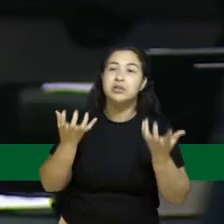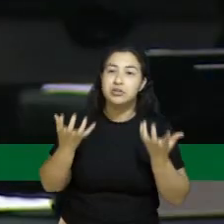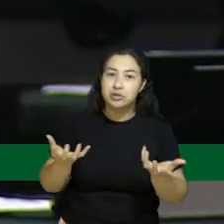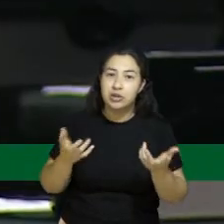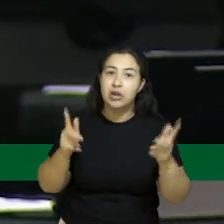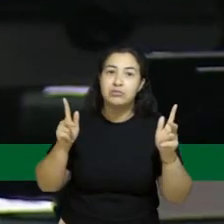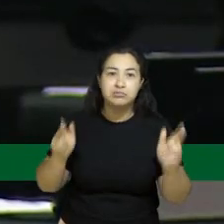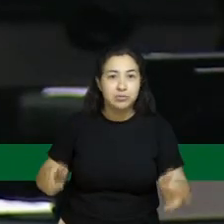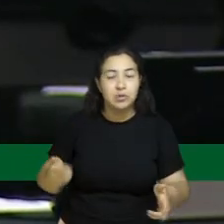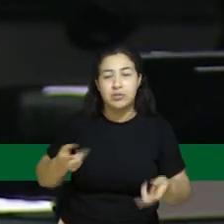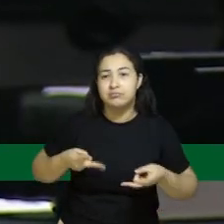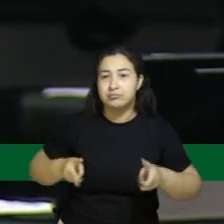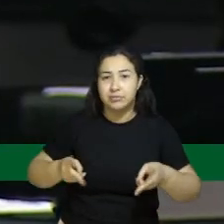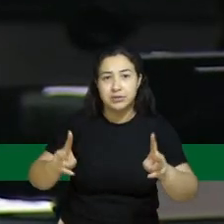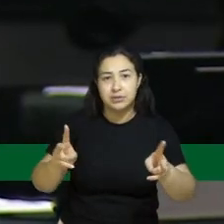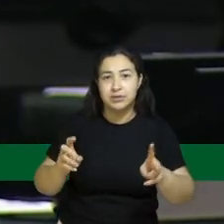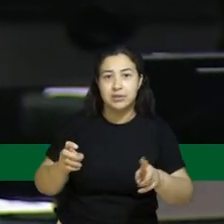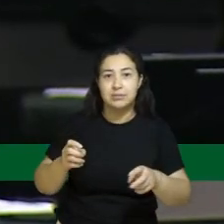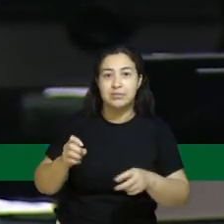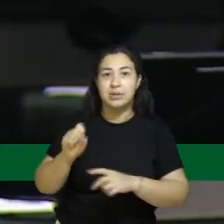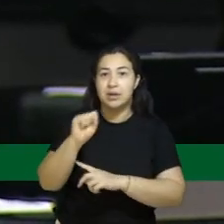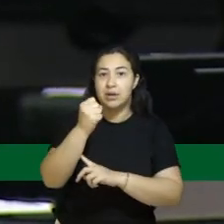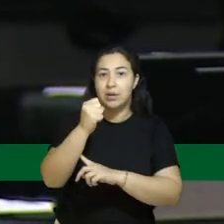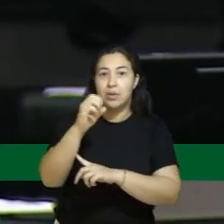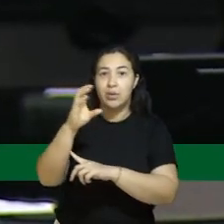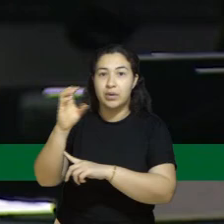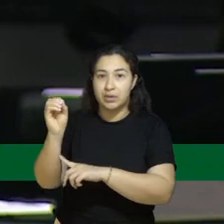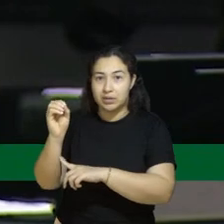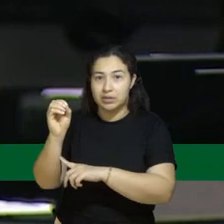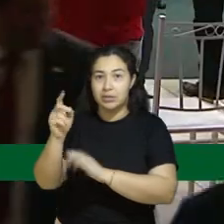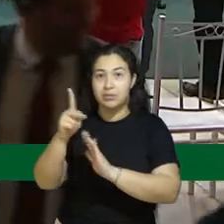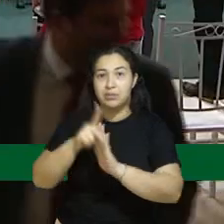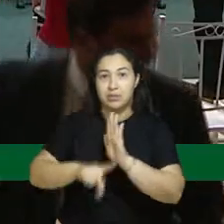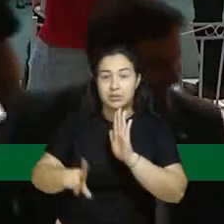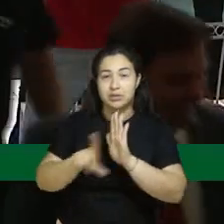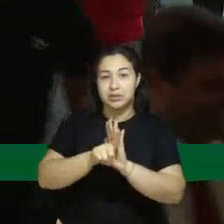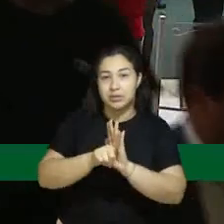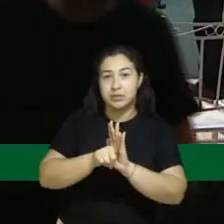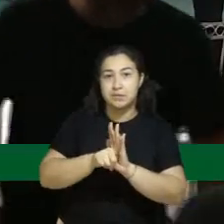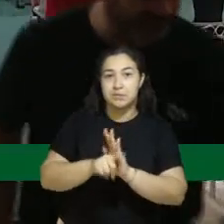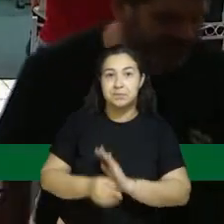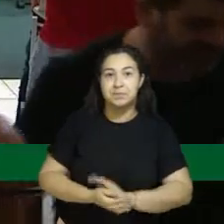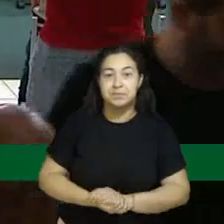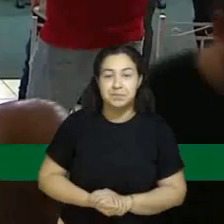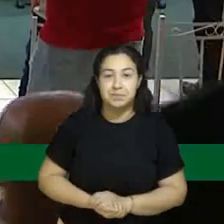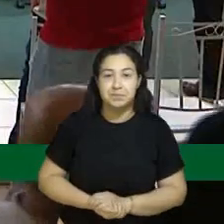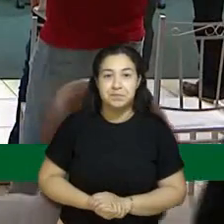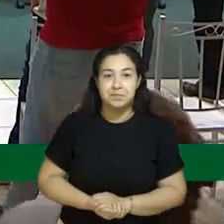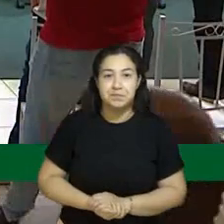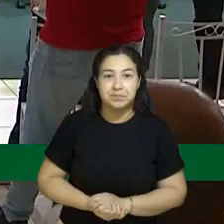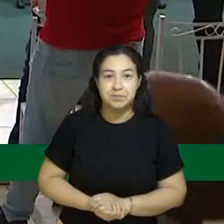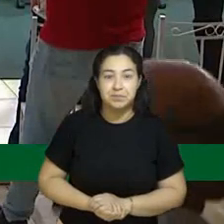podemos fazer a 80 mãos este projeto de lei. Pelo tempo de até 10